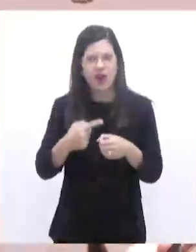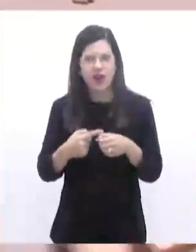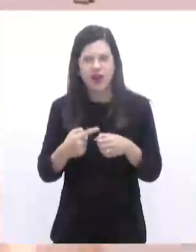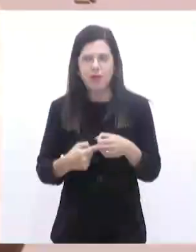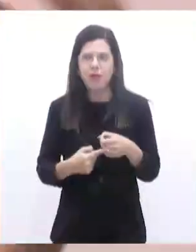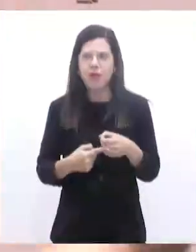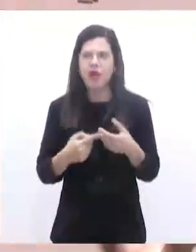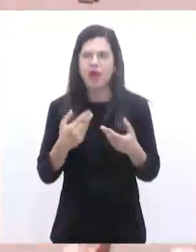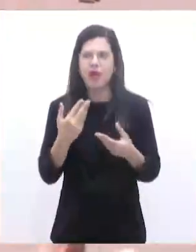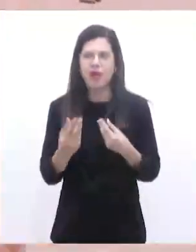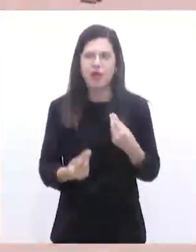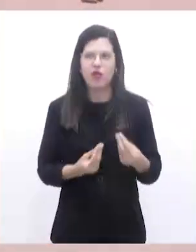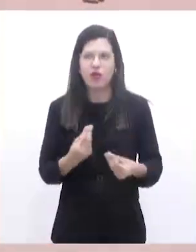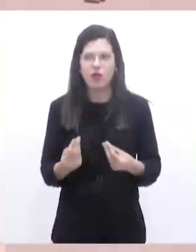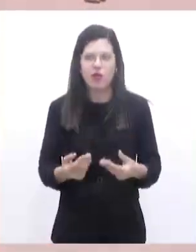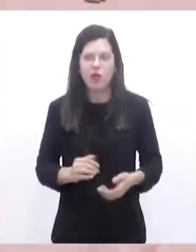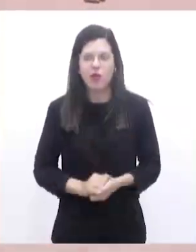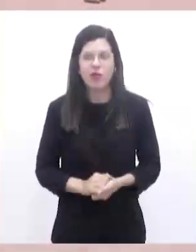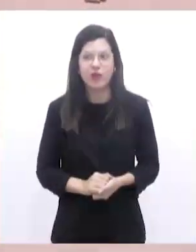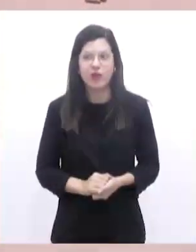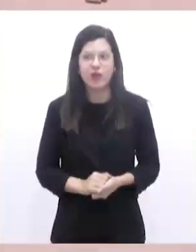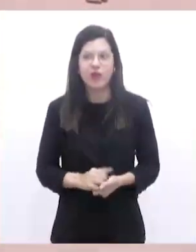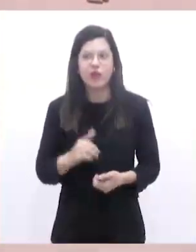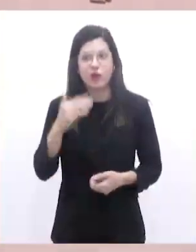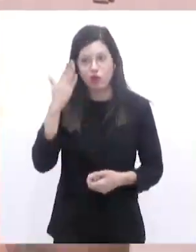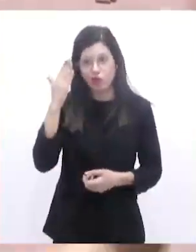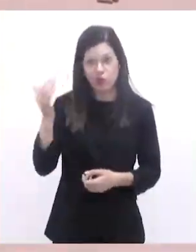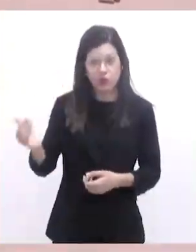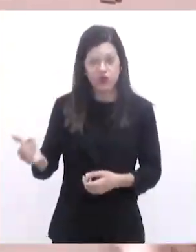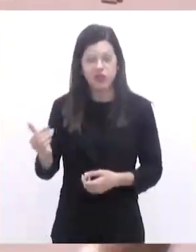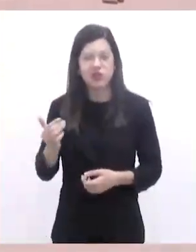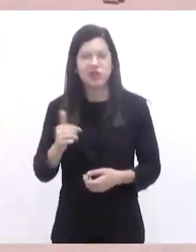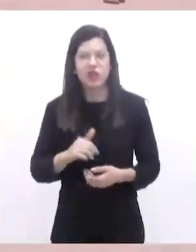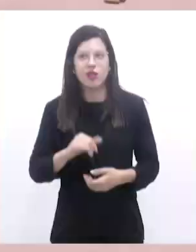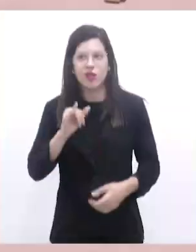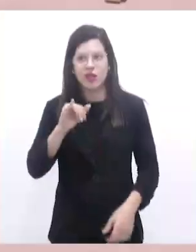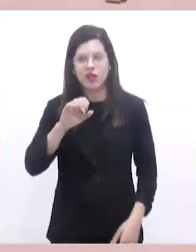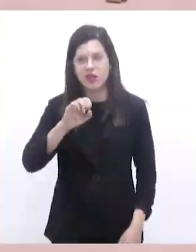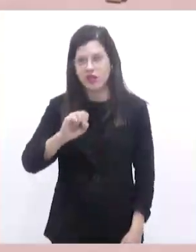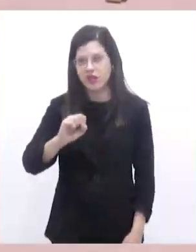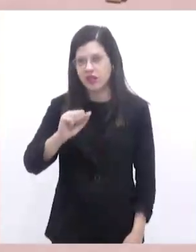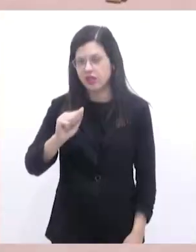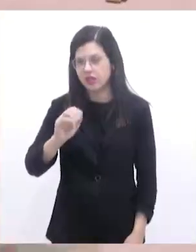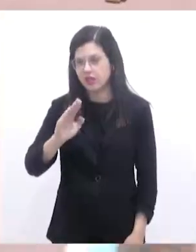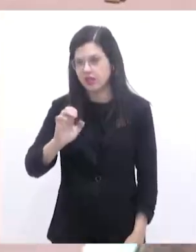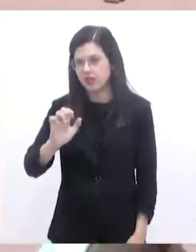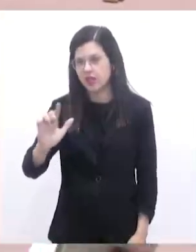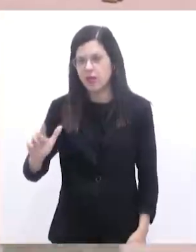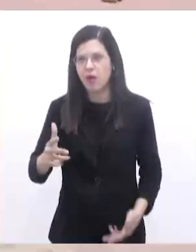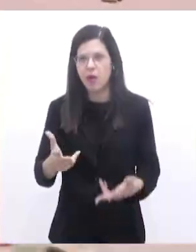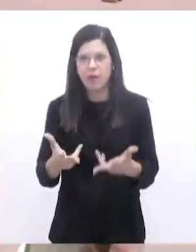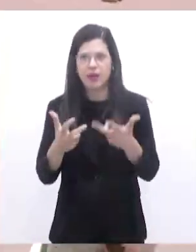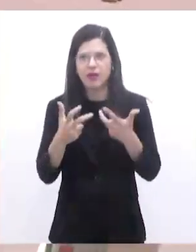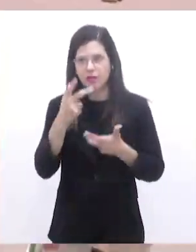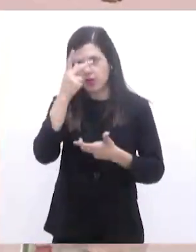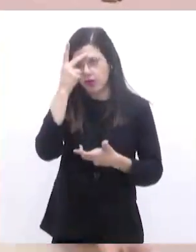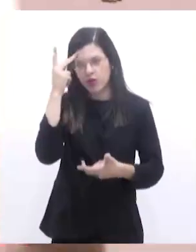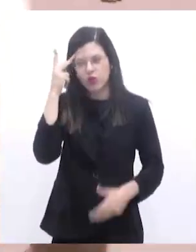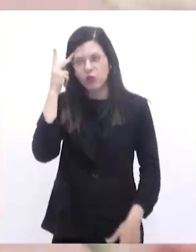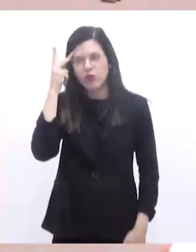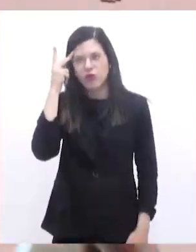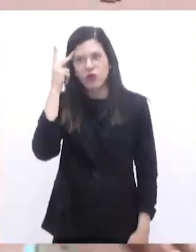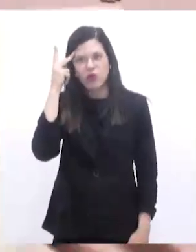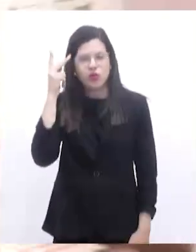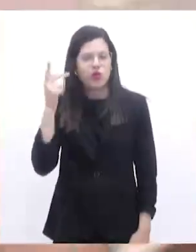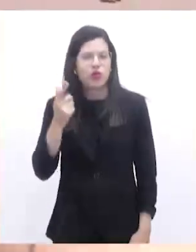relacionavam com essas intervenções. Foi um super sucesso e aí a Isabel, idealizadora do projeto, ela percebeu que as pessoas não